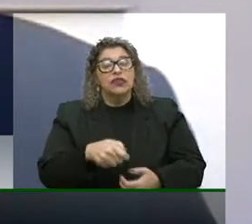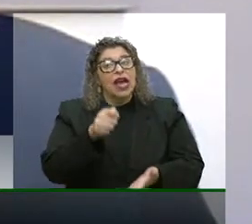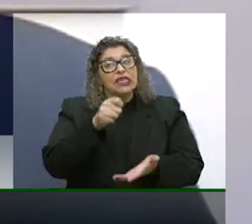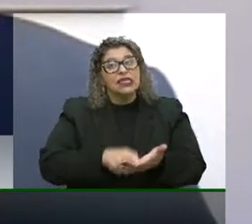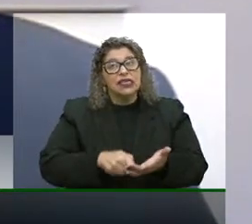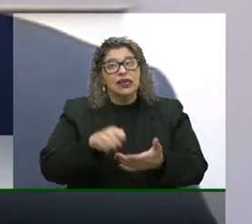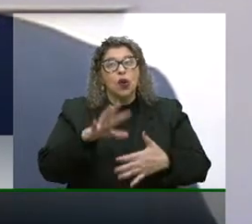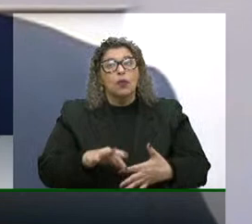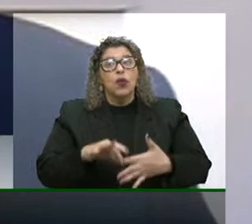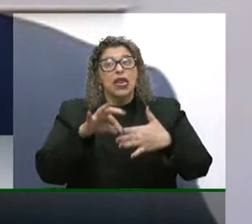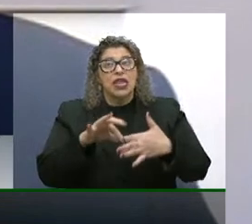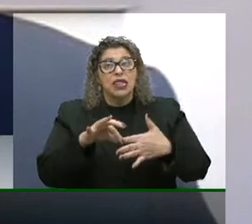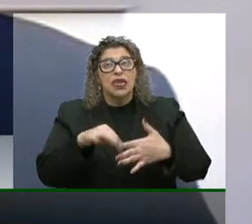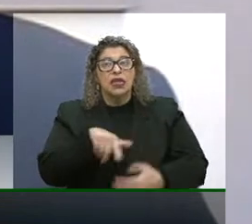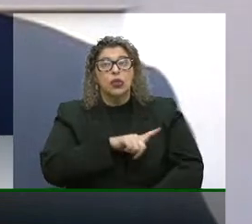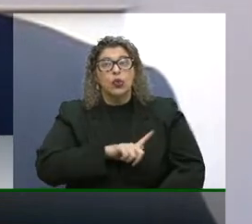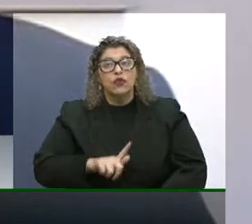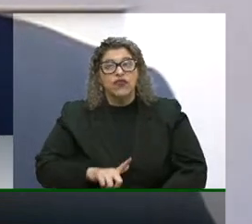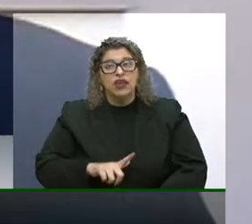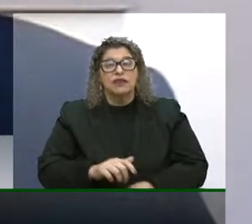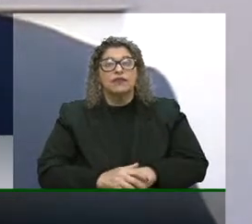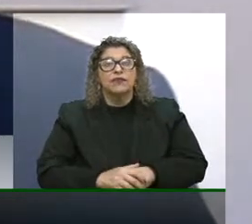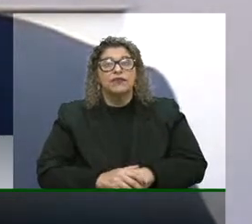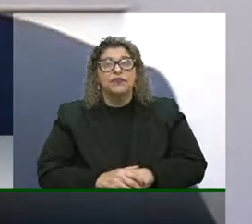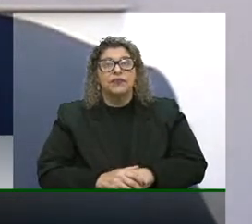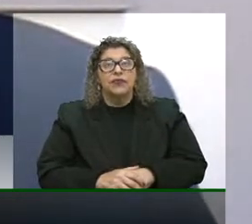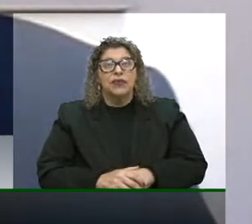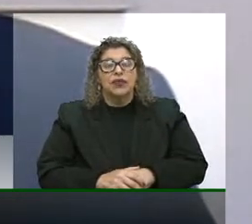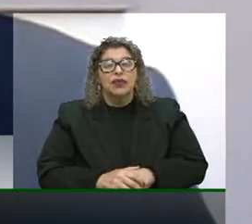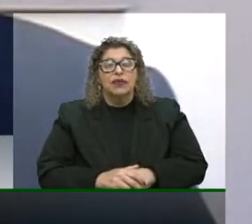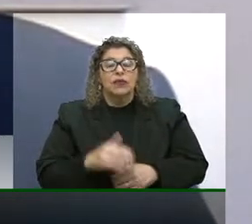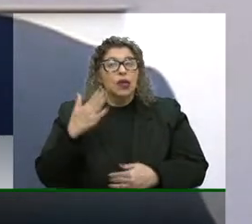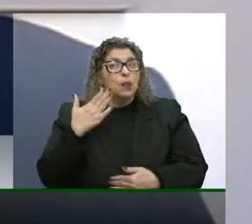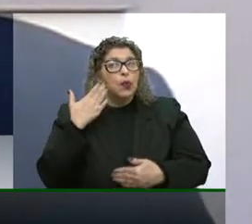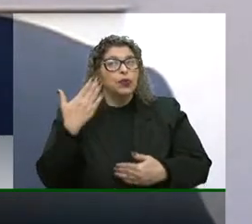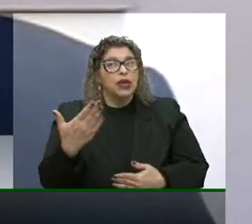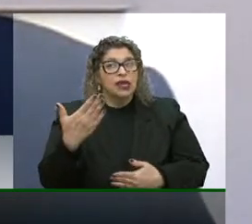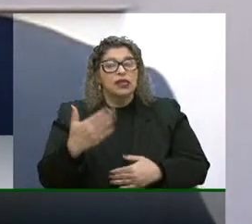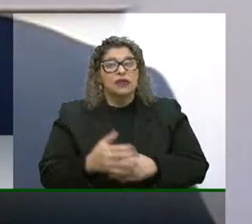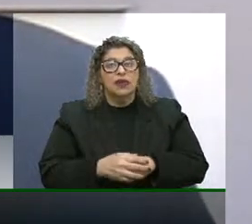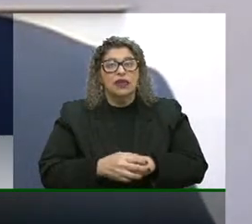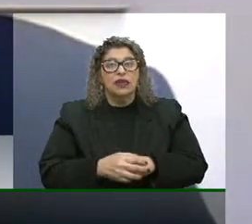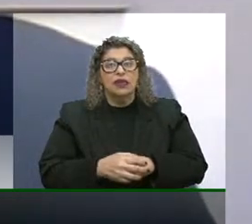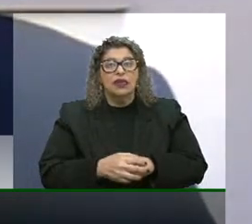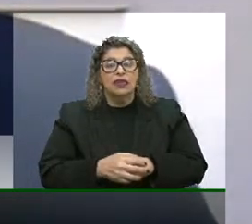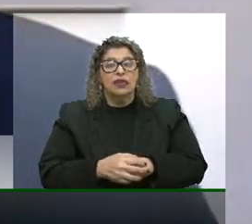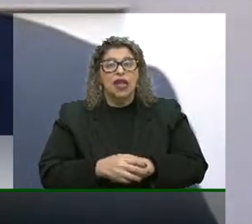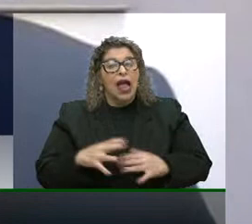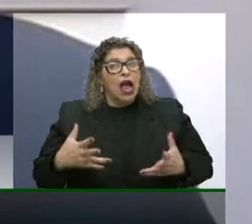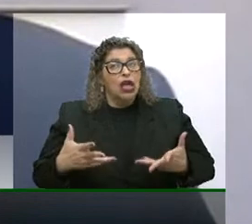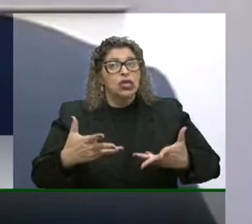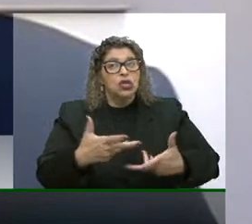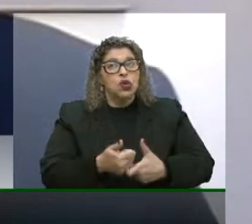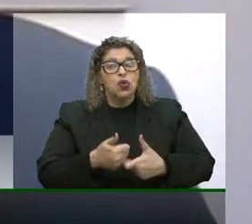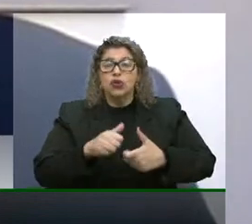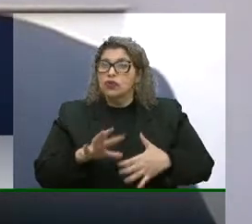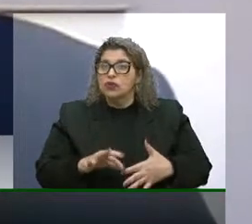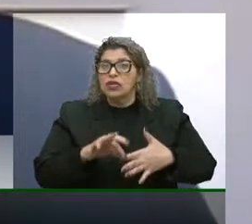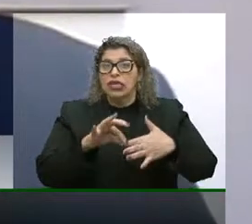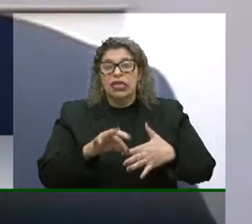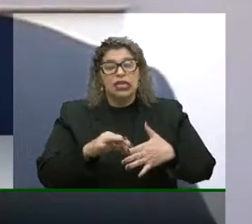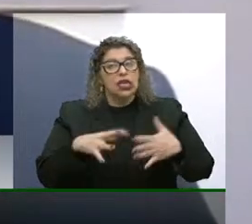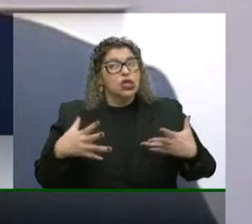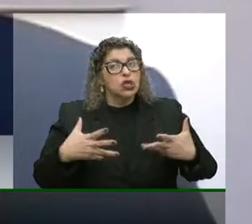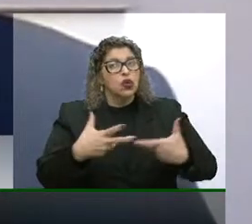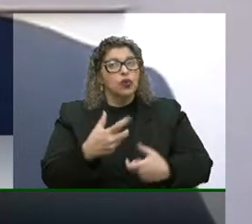governo. Eu quero também, senhor presidente, já de pronto agradecer todos os líderes, todas as